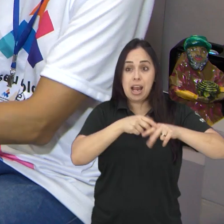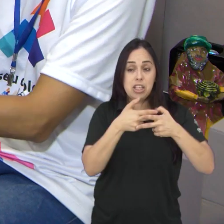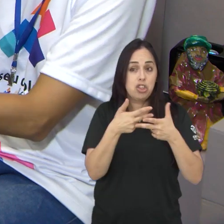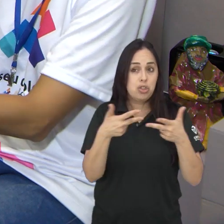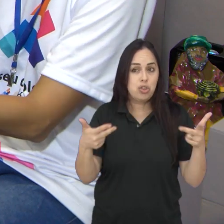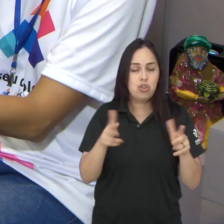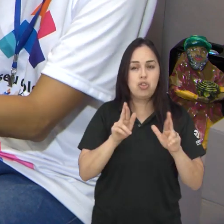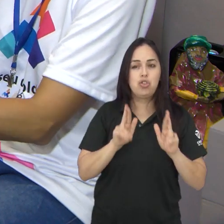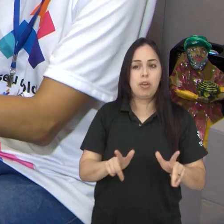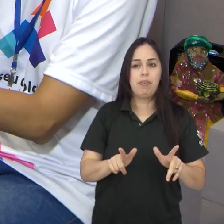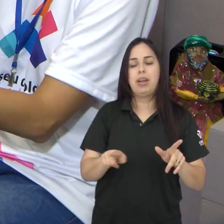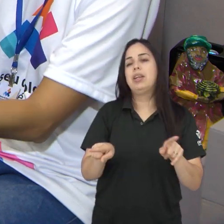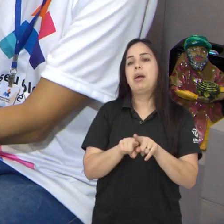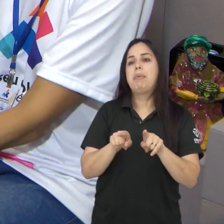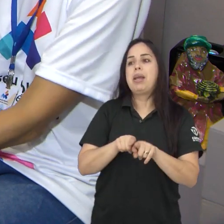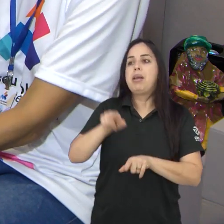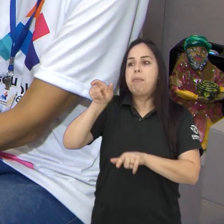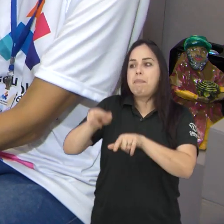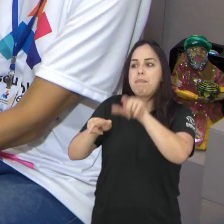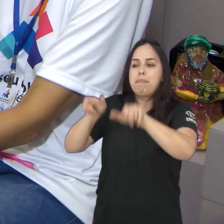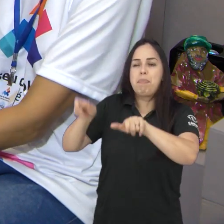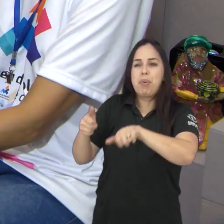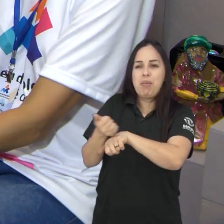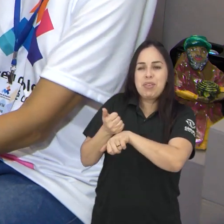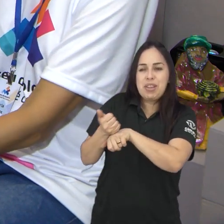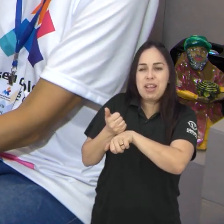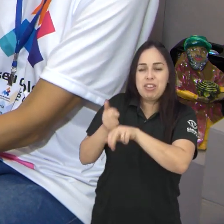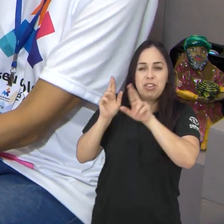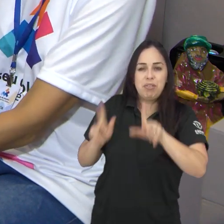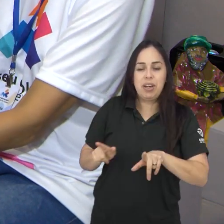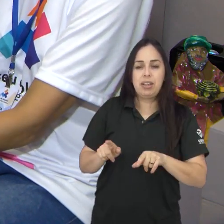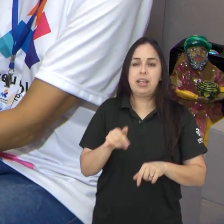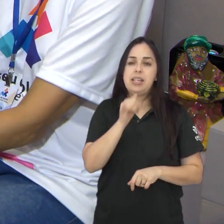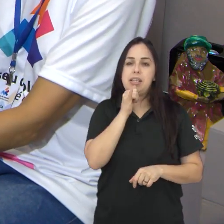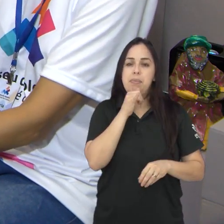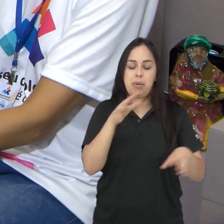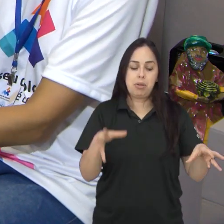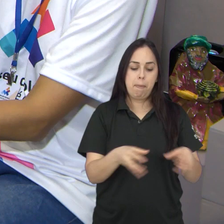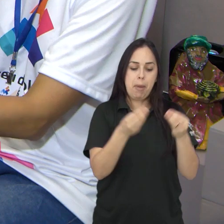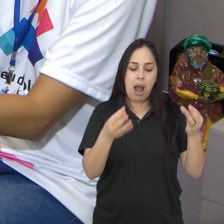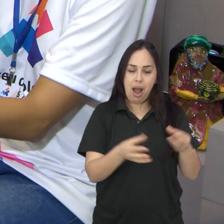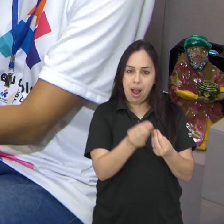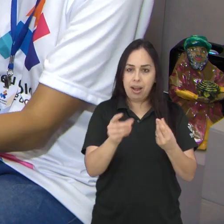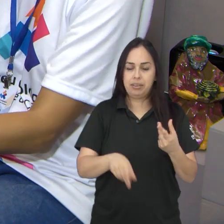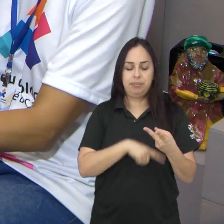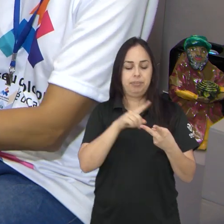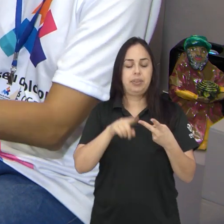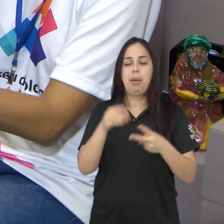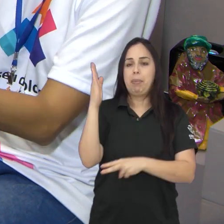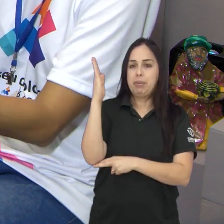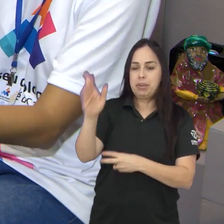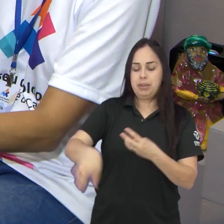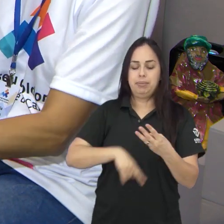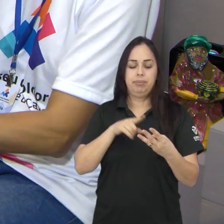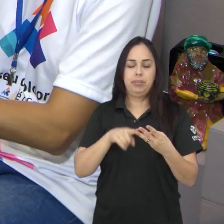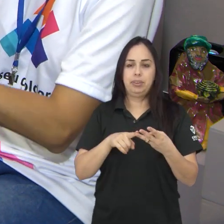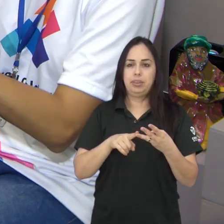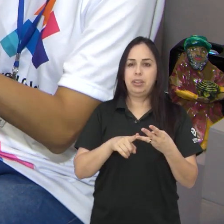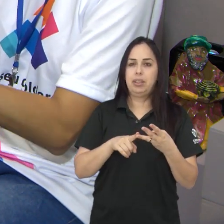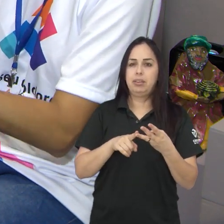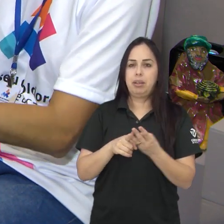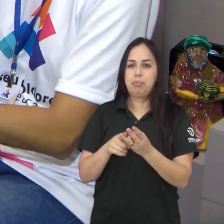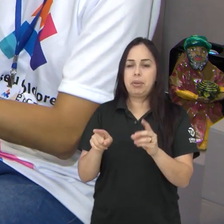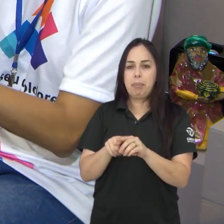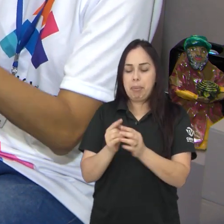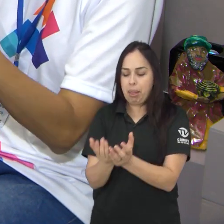materiais e feitos por variadas pessoas. Então a gente tem presépio de palha, feito de madeira, feito